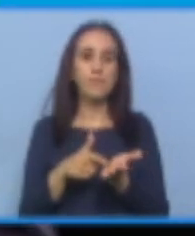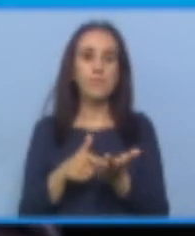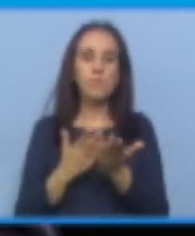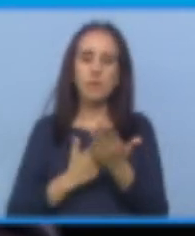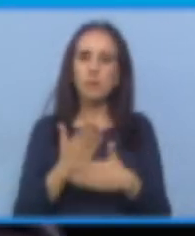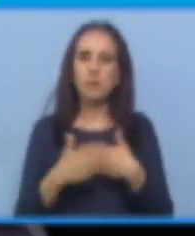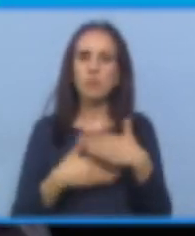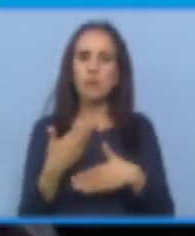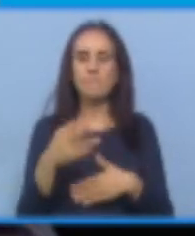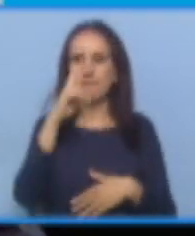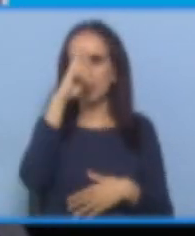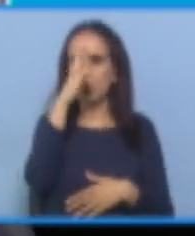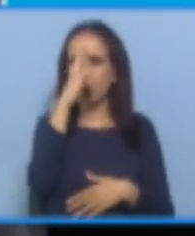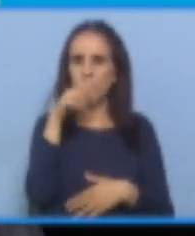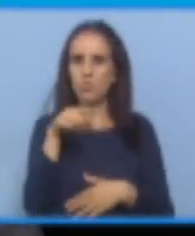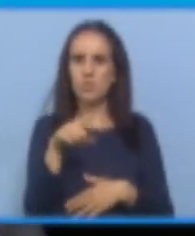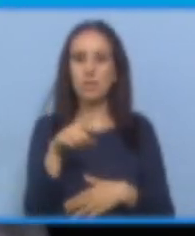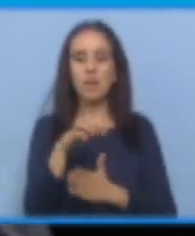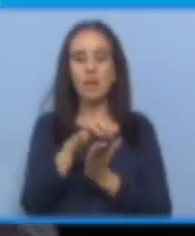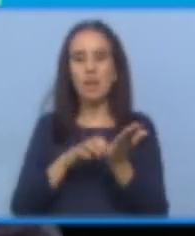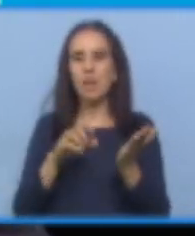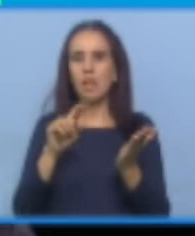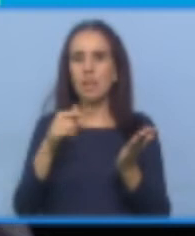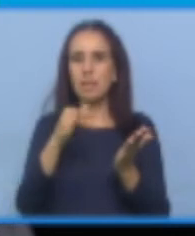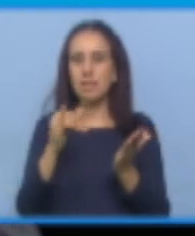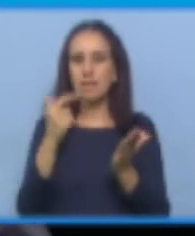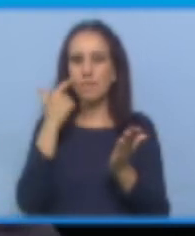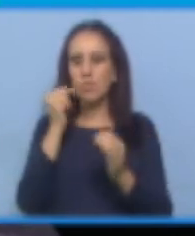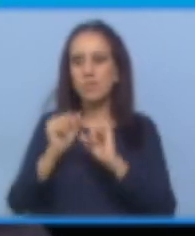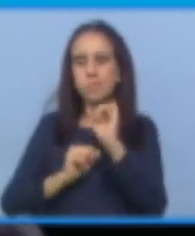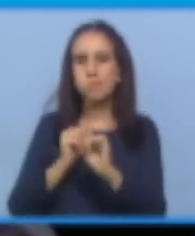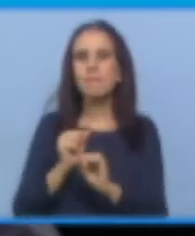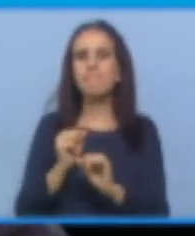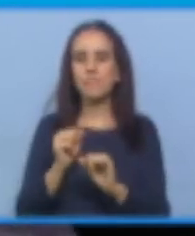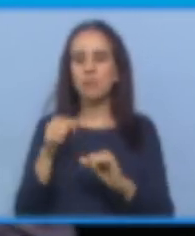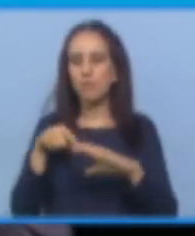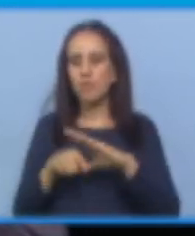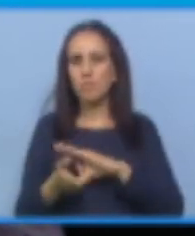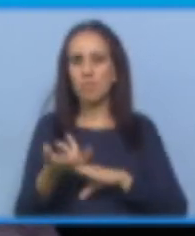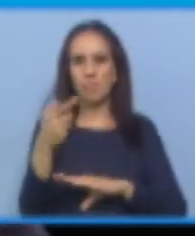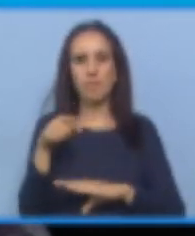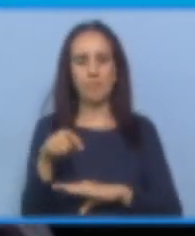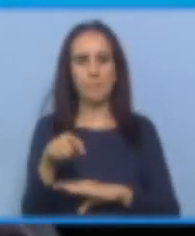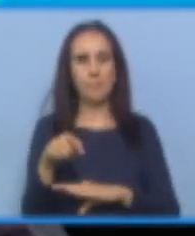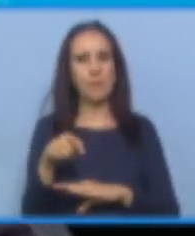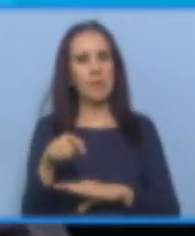continuar este esforço de recepção da Amoris Laetitia, de conhecimento, de aprofundamento, de